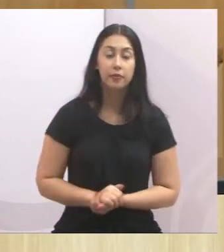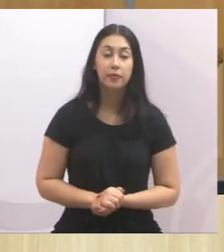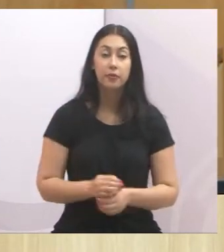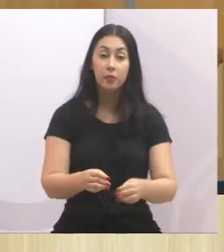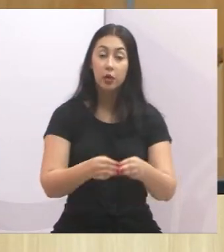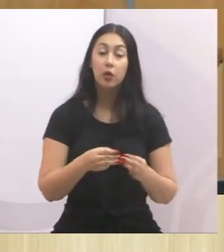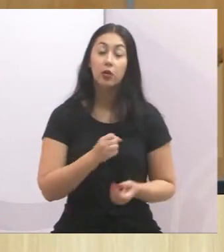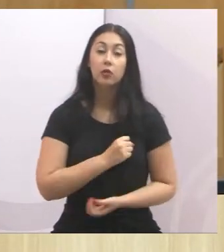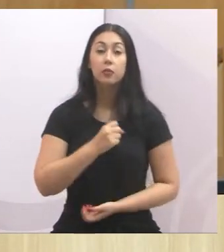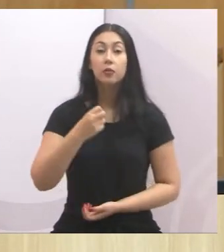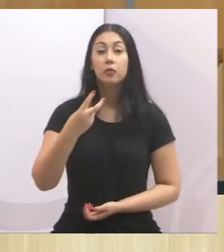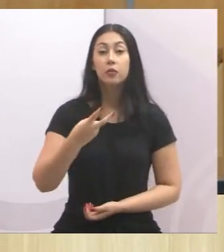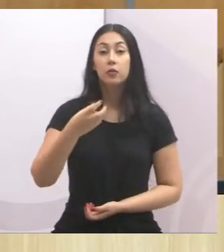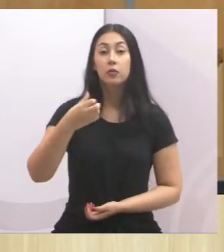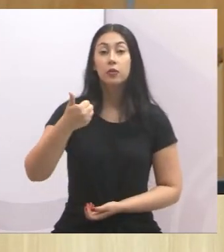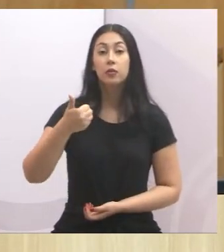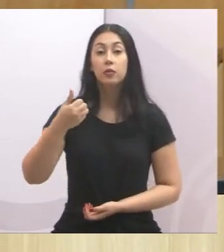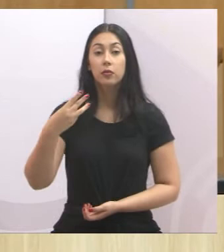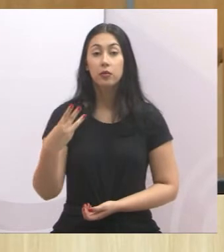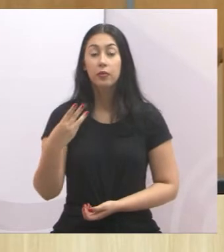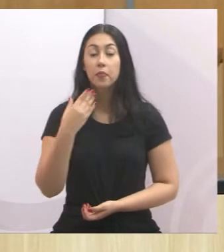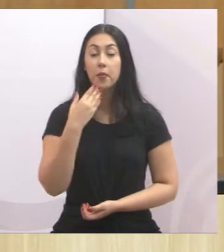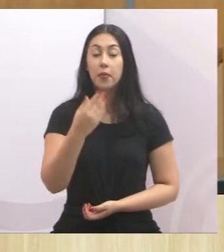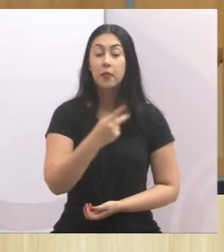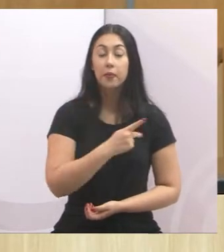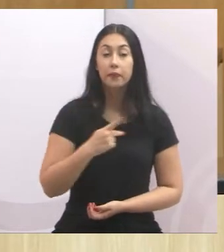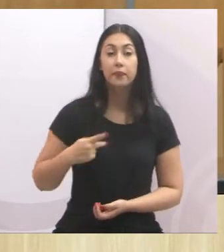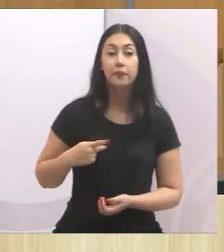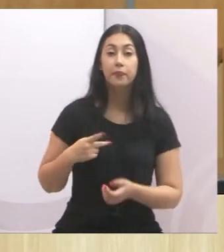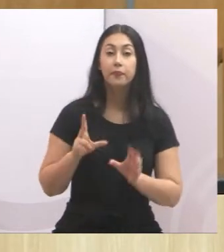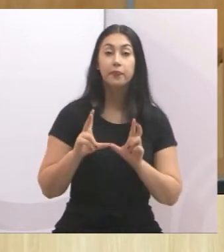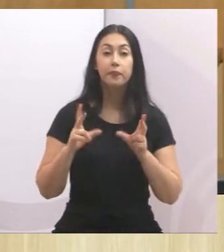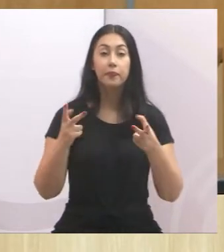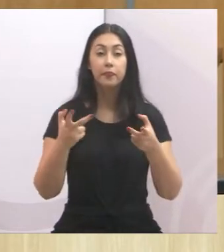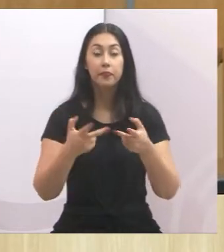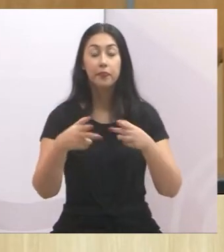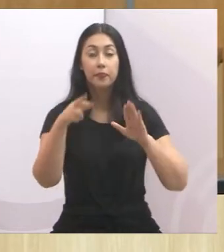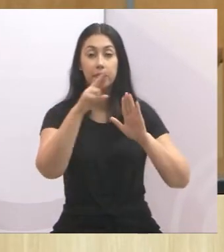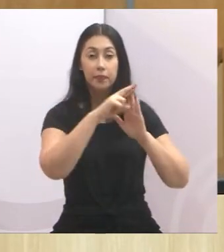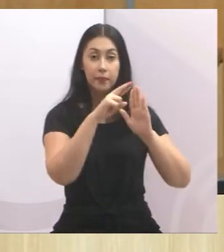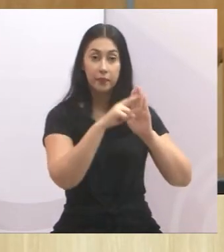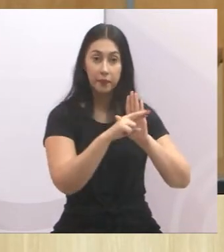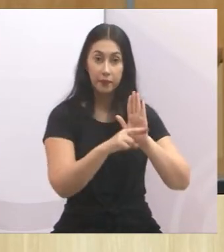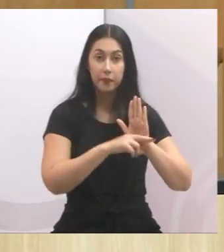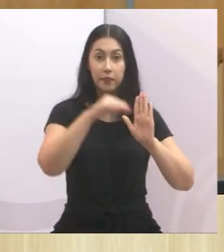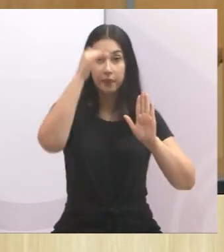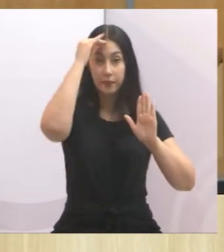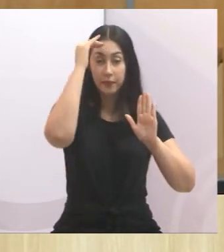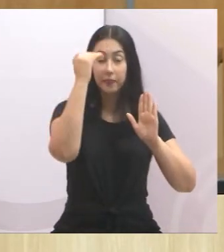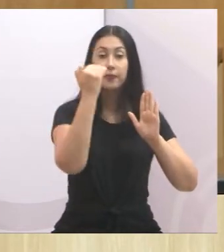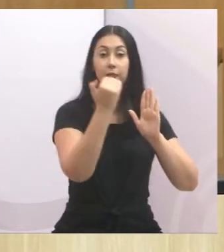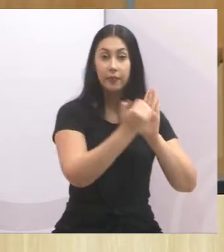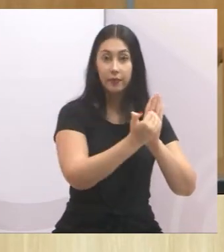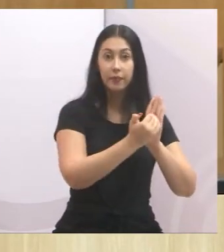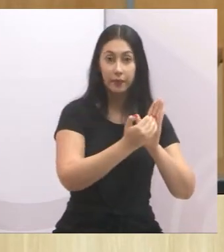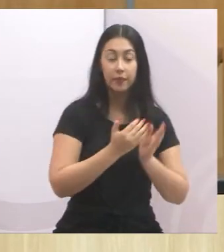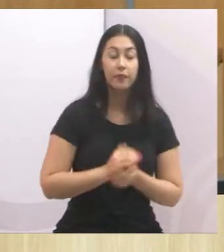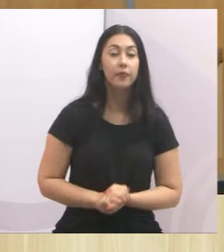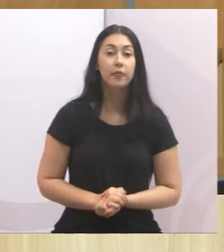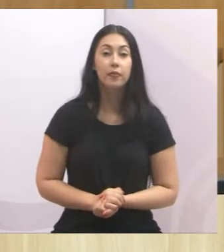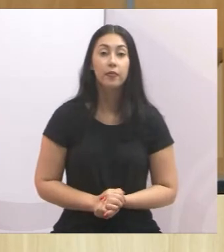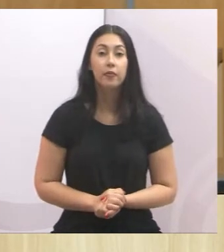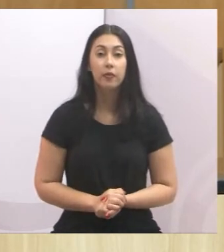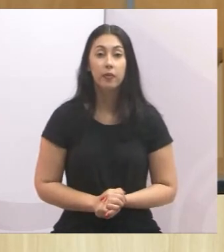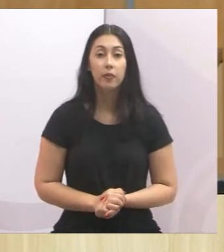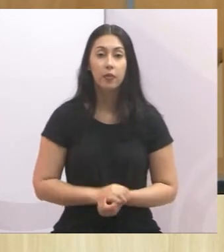Moção número 213, requeremos ao excelentíssimo senhor presidente dessa Casa, cumpridas as formalidades regimentais, seja constado na